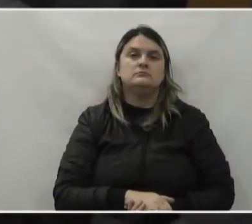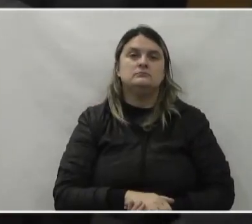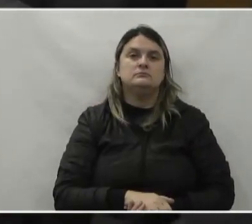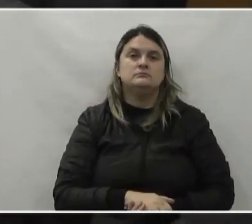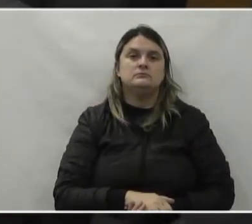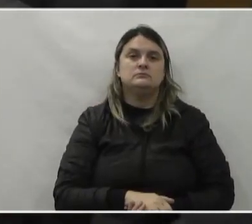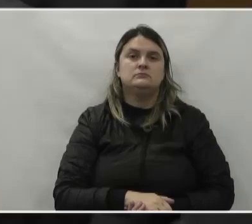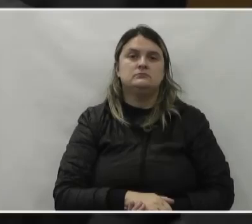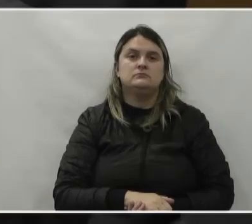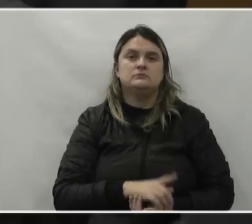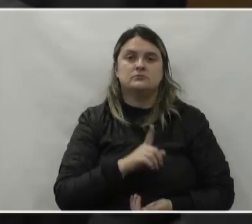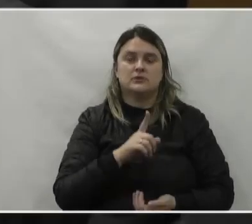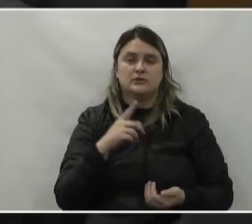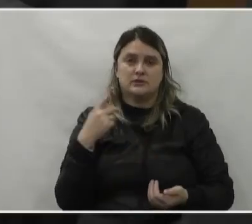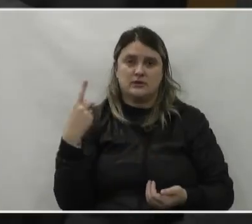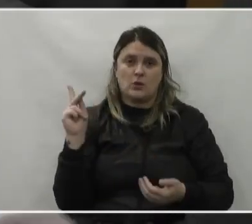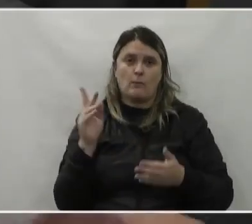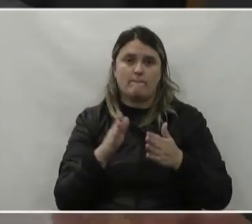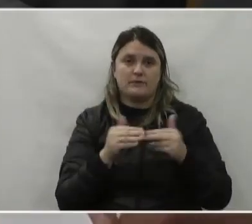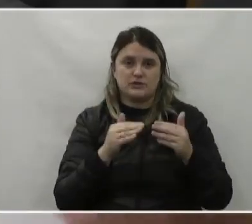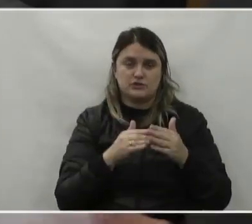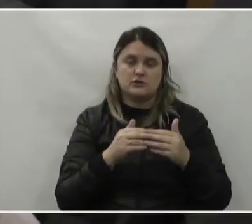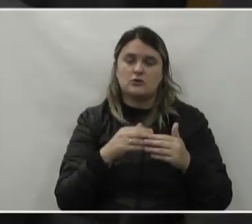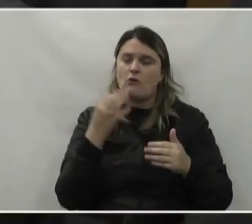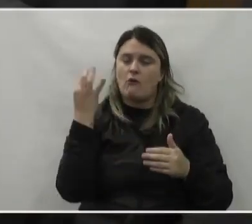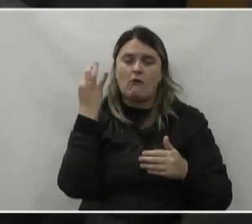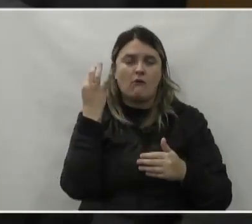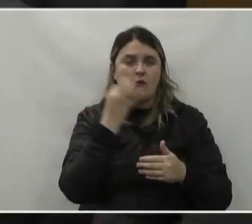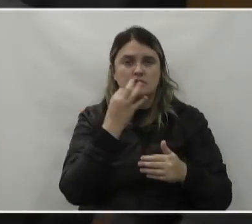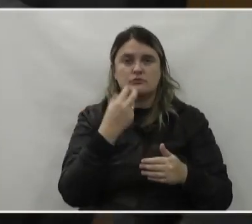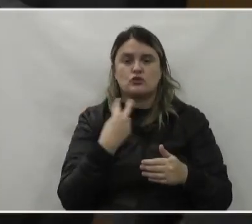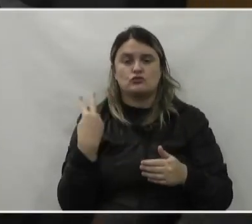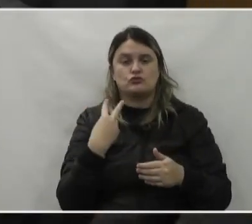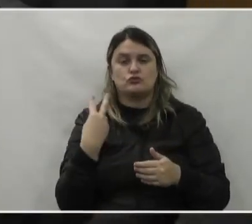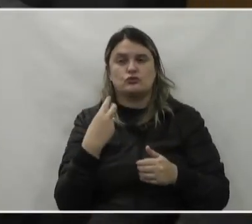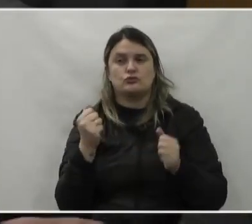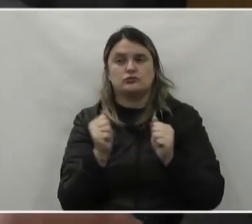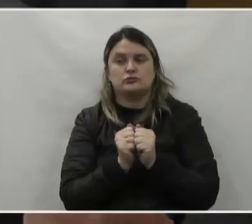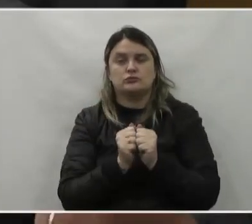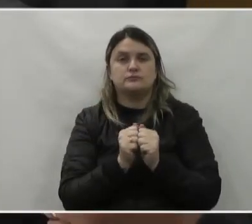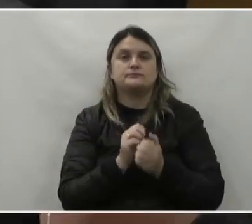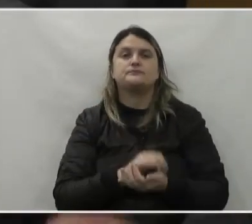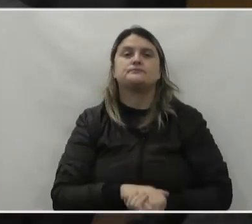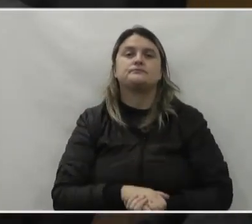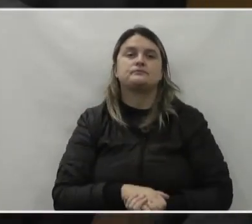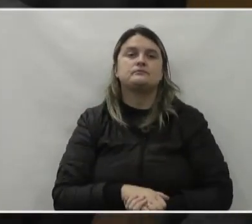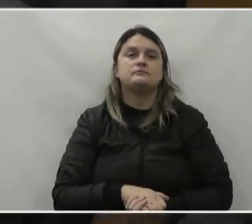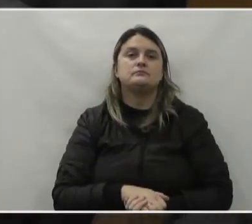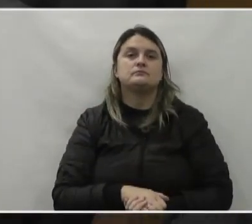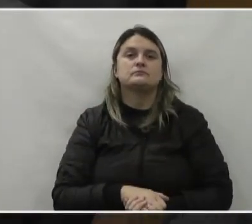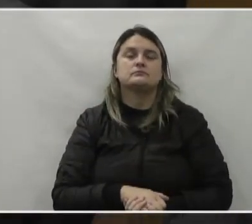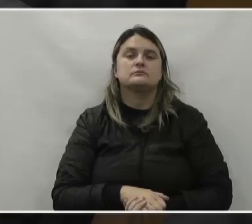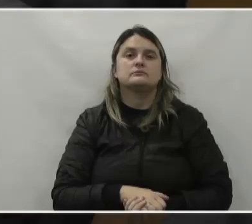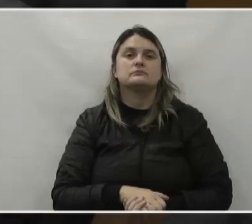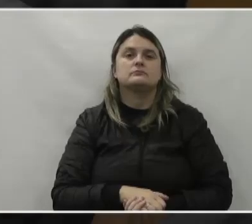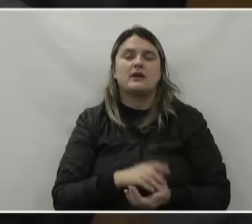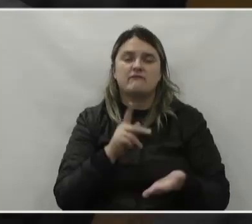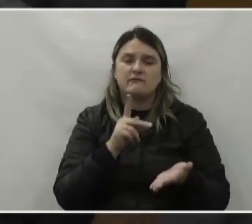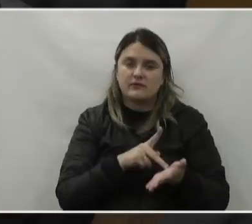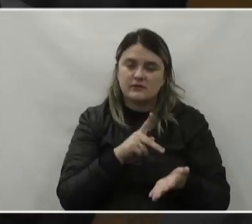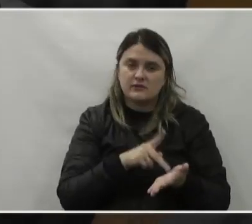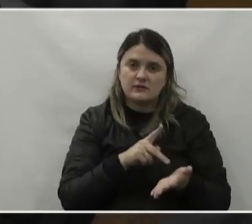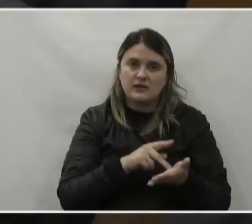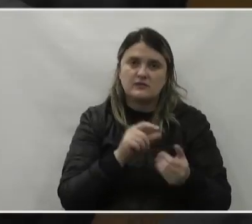o seu requerimento, o meu, junto aqui, né, sou coautor, para que realmente seja